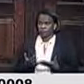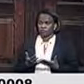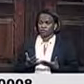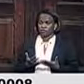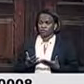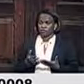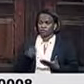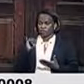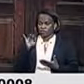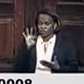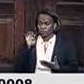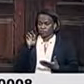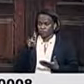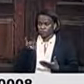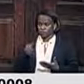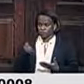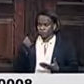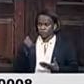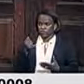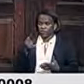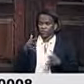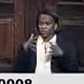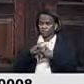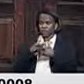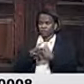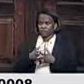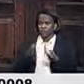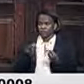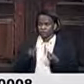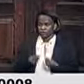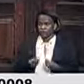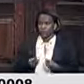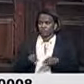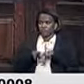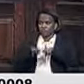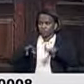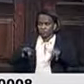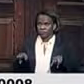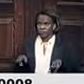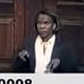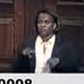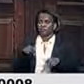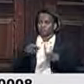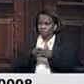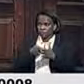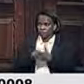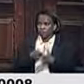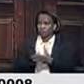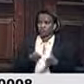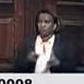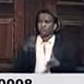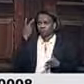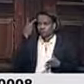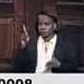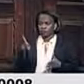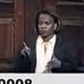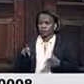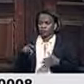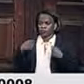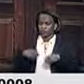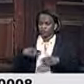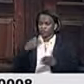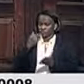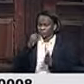com o ITERGE, uma interlocução muito grande em várias frentes de luta em relação à